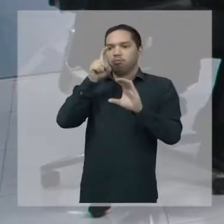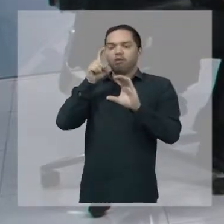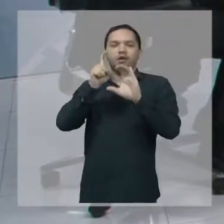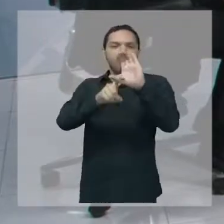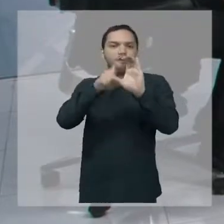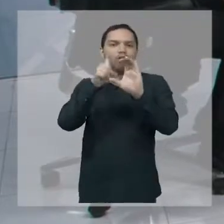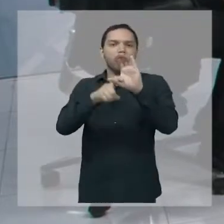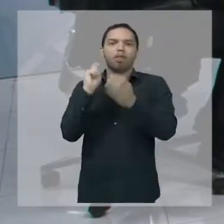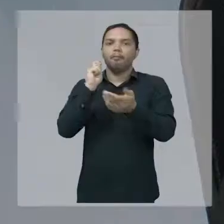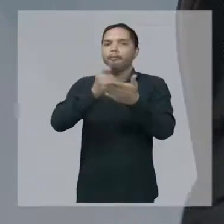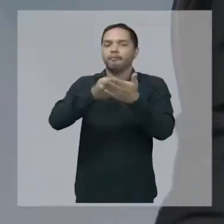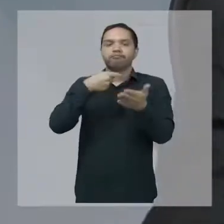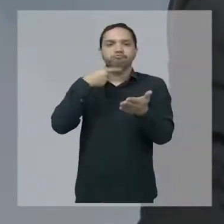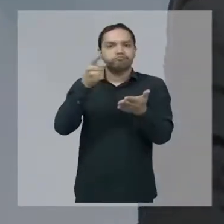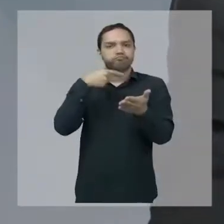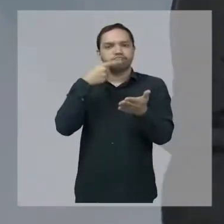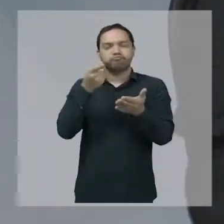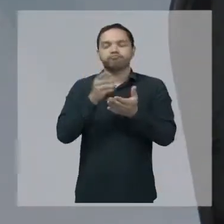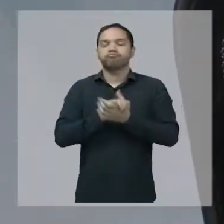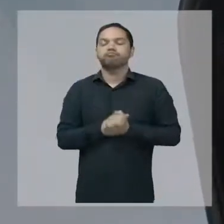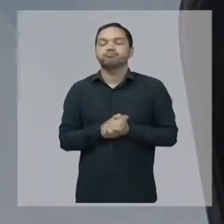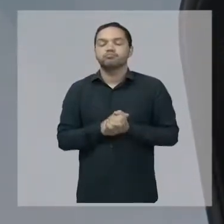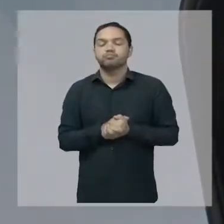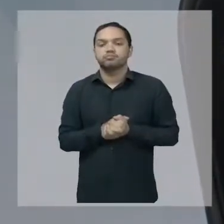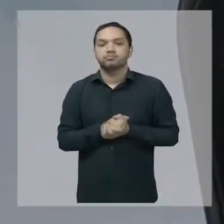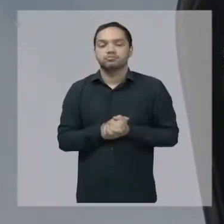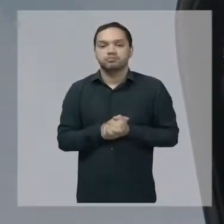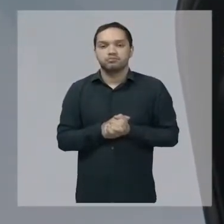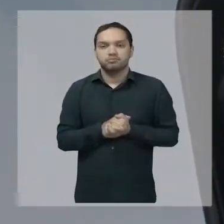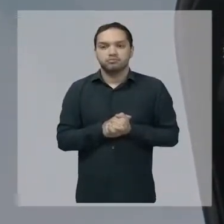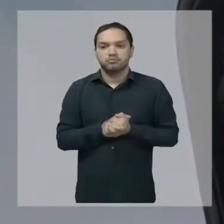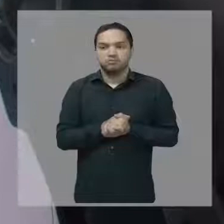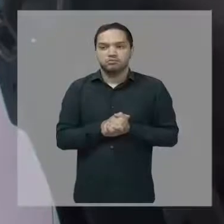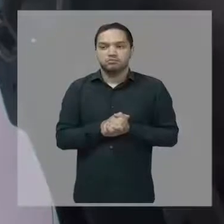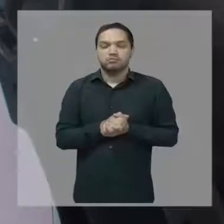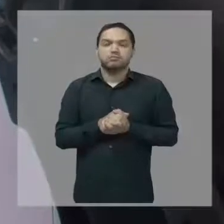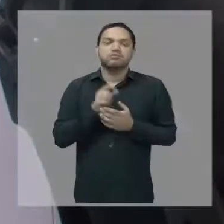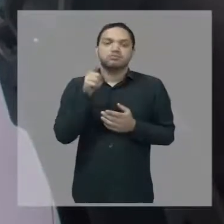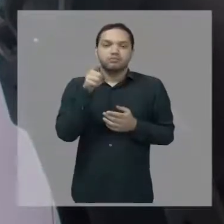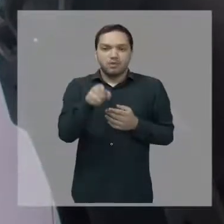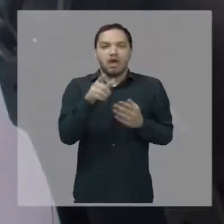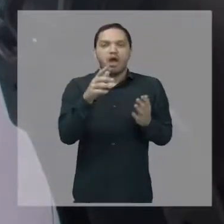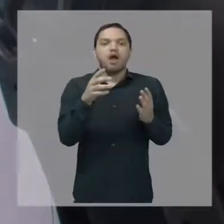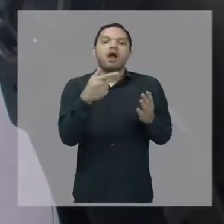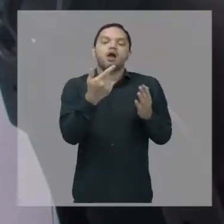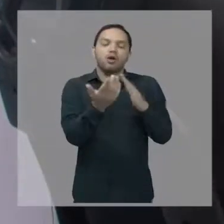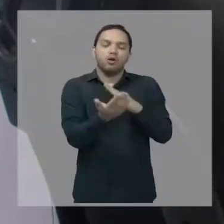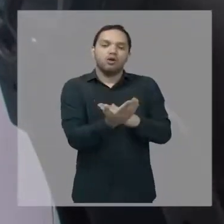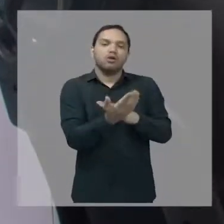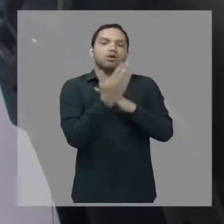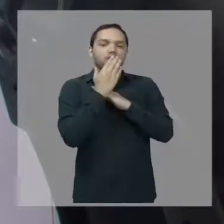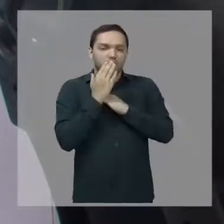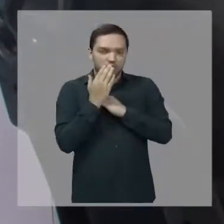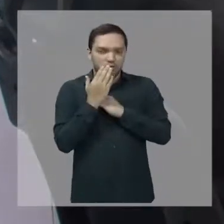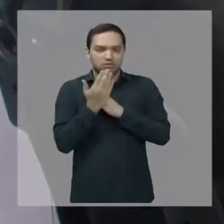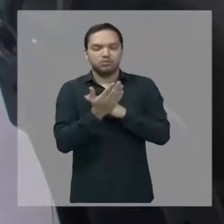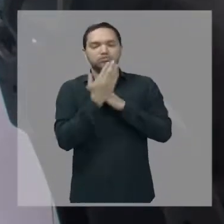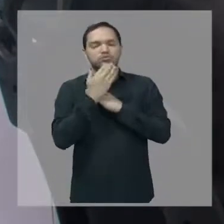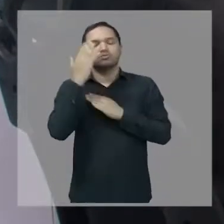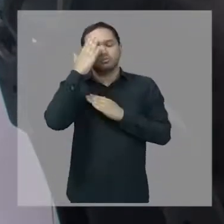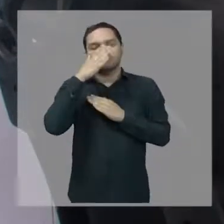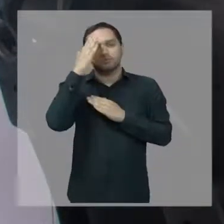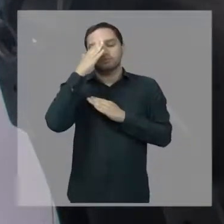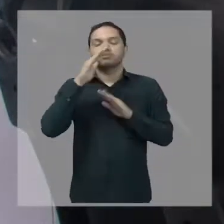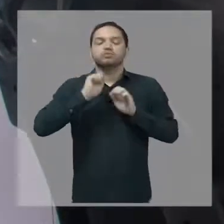pagava os títulos que foram emitidos no mercado internacional. Você está chegando exatamente... O Macri reabilitou. Você está me ajudando agora nessa sua parte